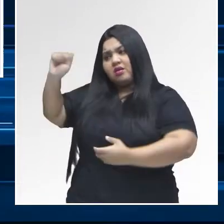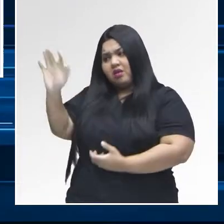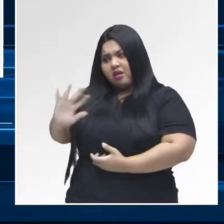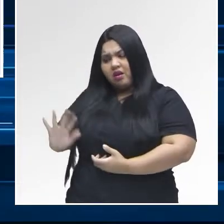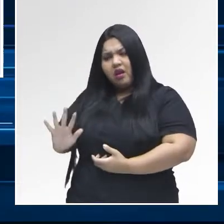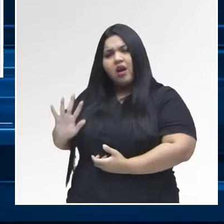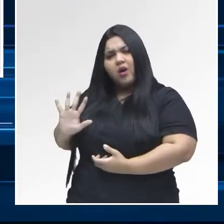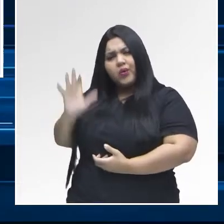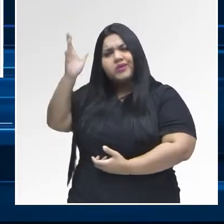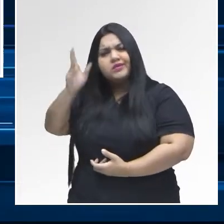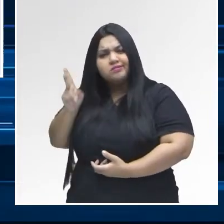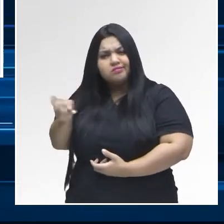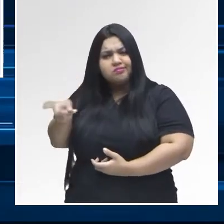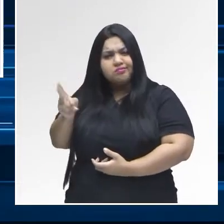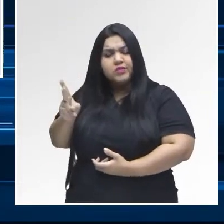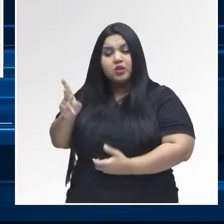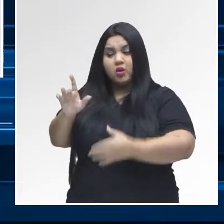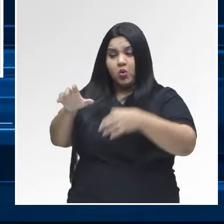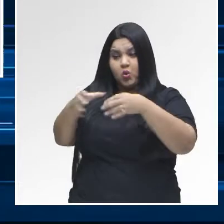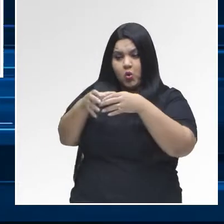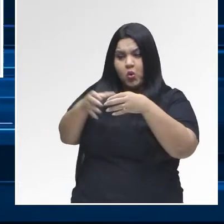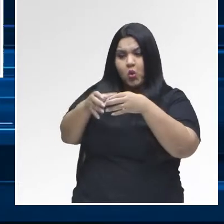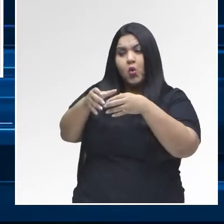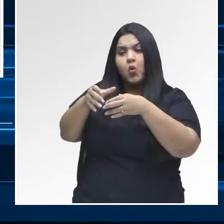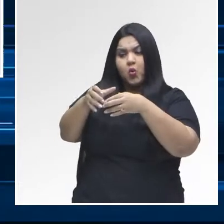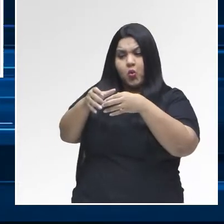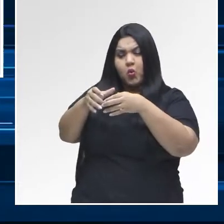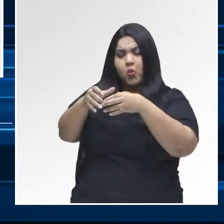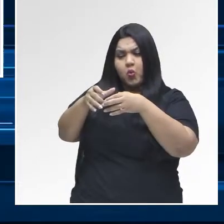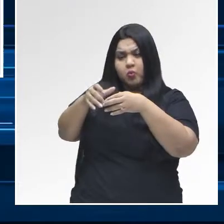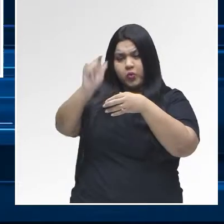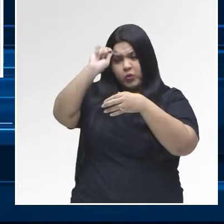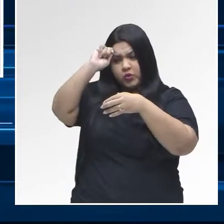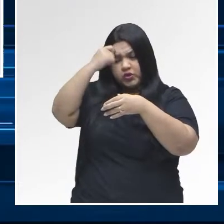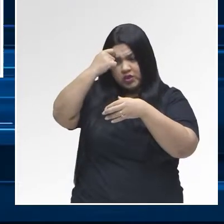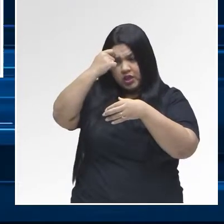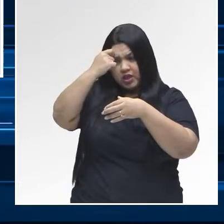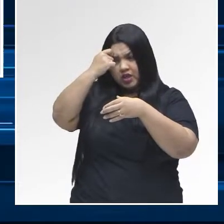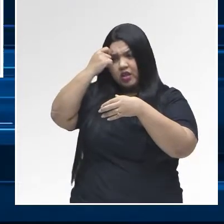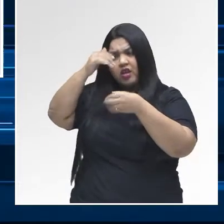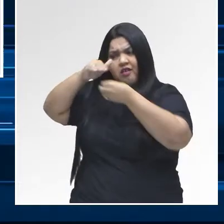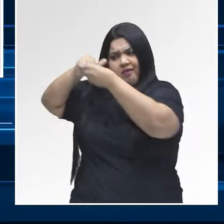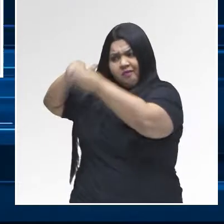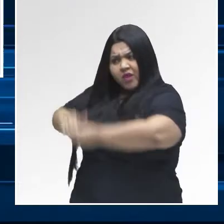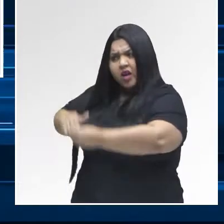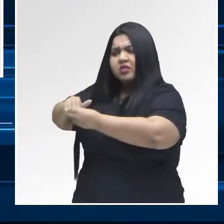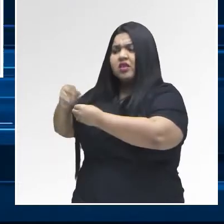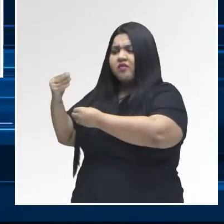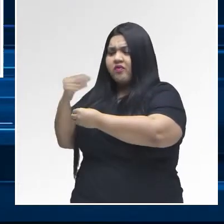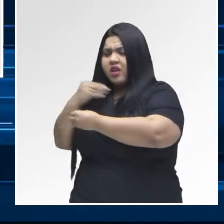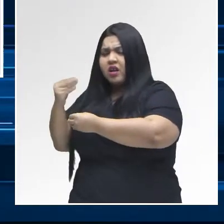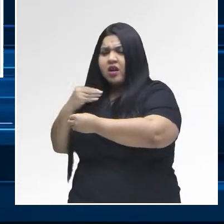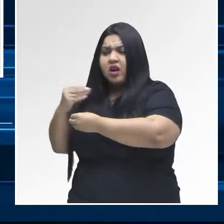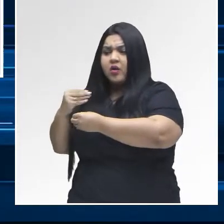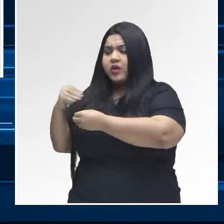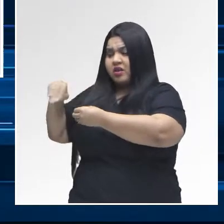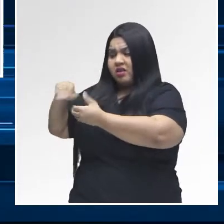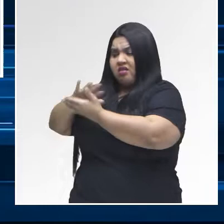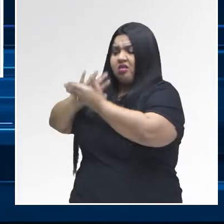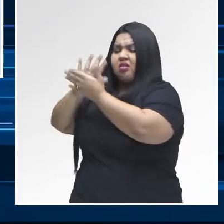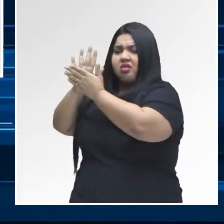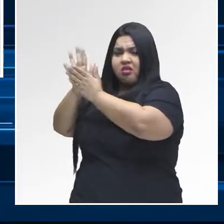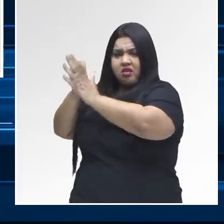muito de uma tribo mais forte subjugar, vencer uma mais fraca, e os que eram derrotados, os